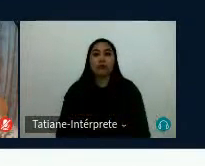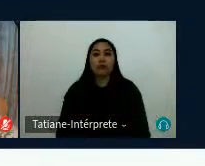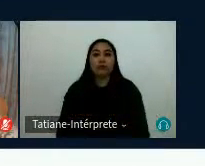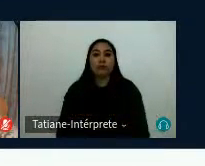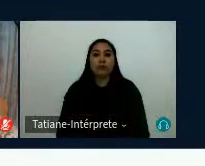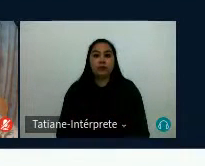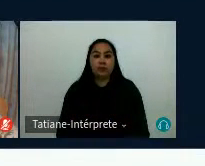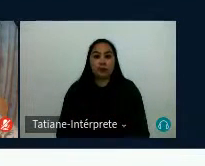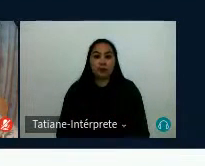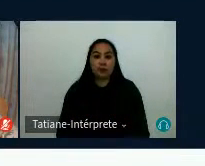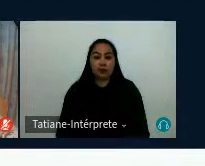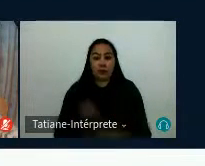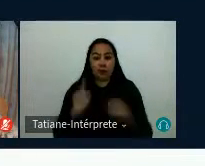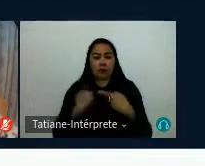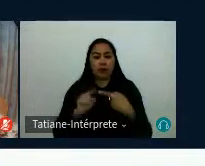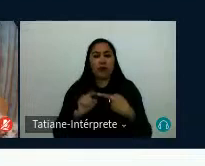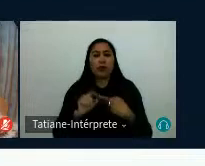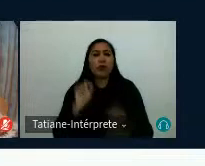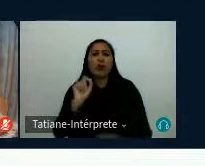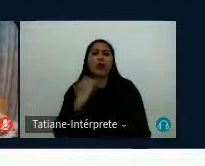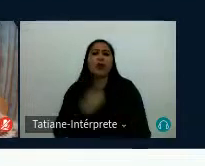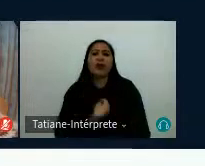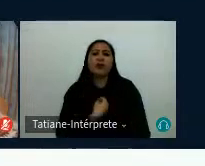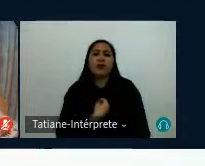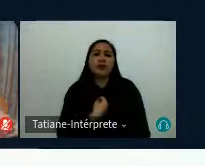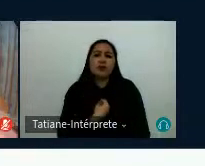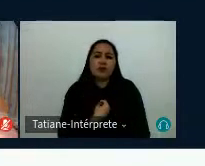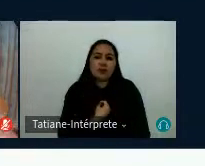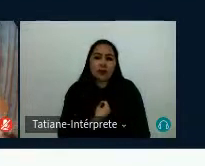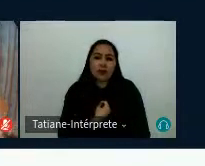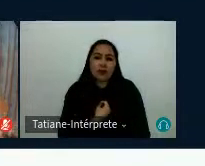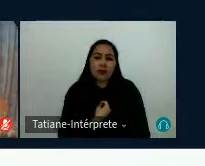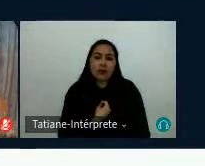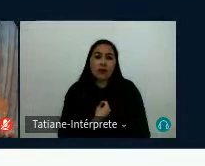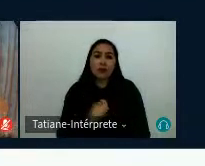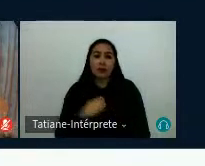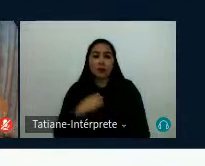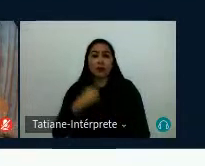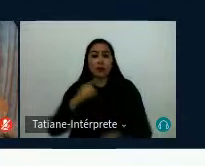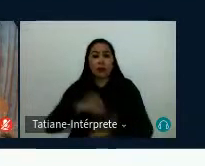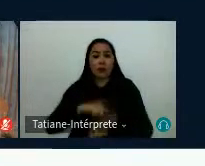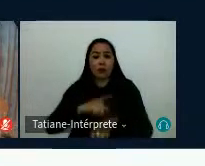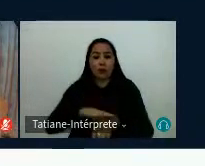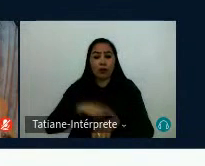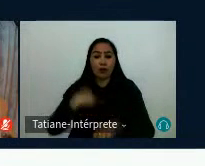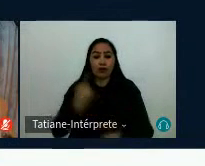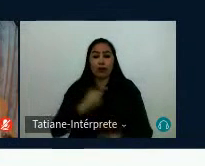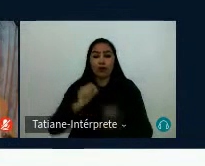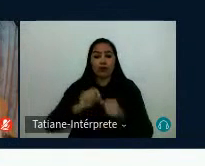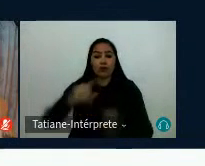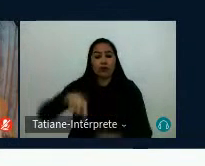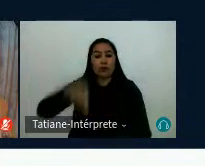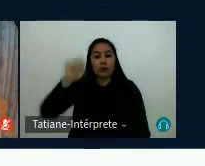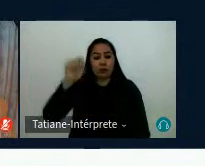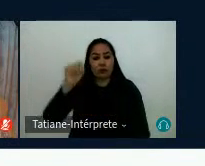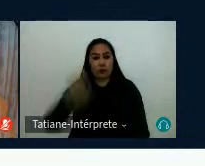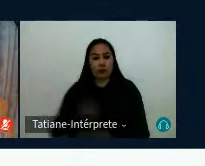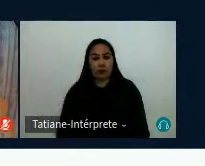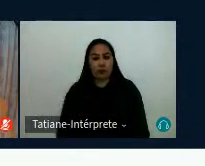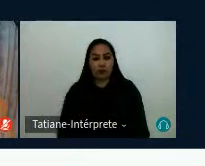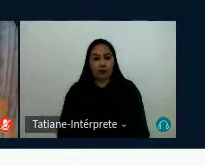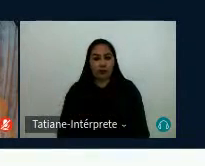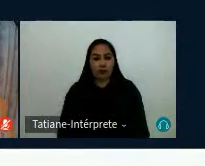que é, então, o que está em jogo quando fazemos as nossas escolhas? E considerando que